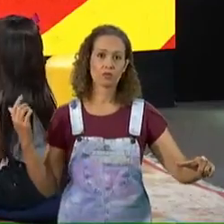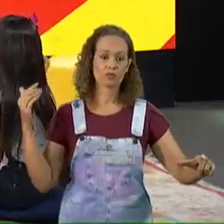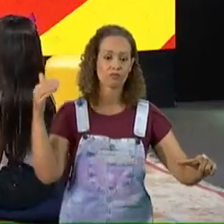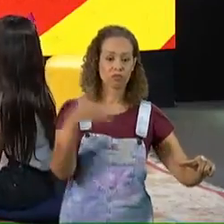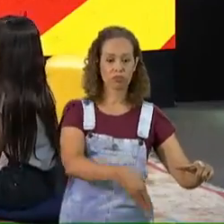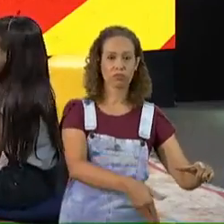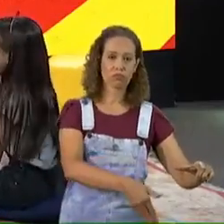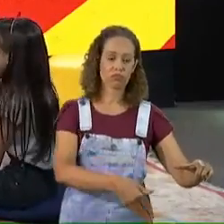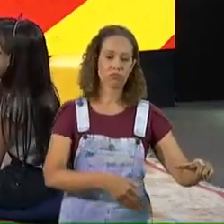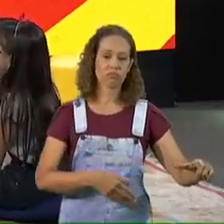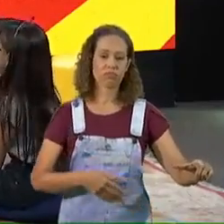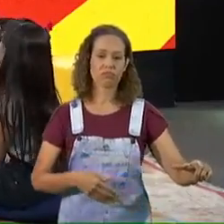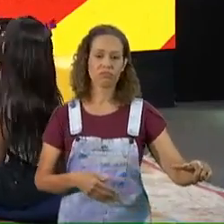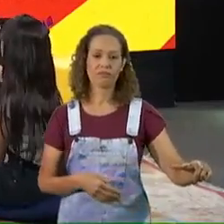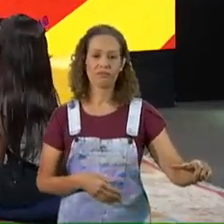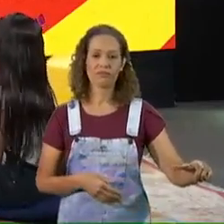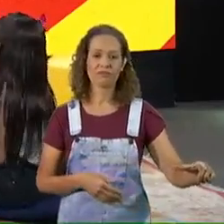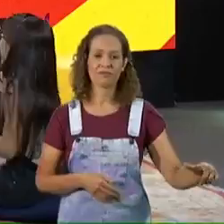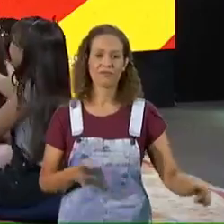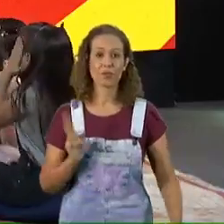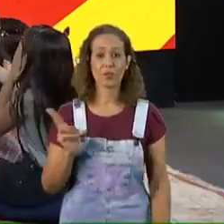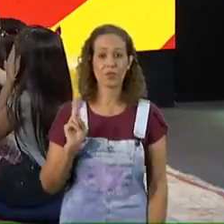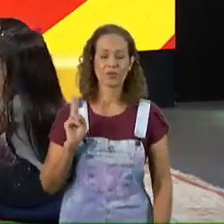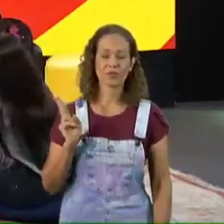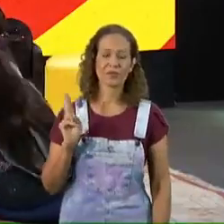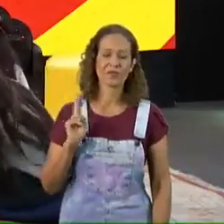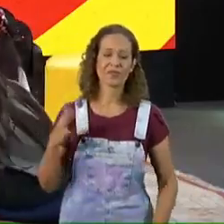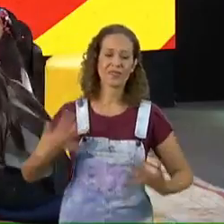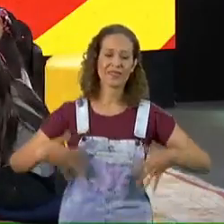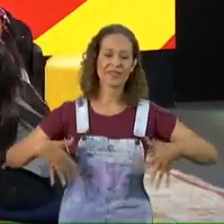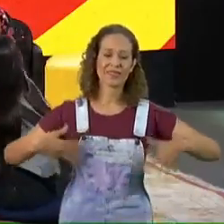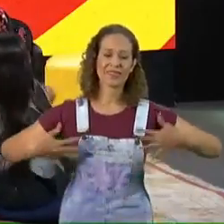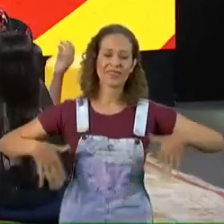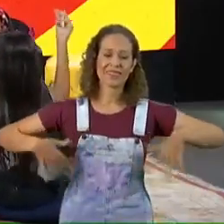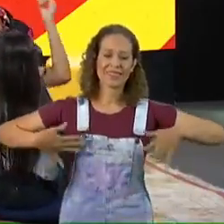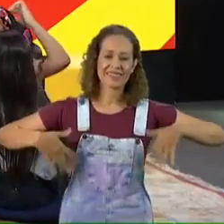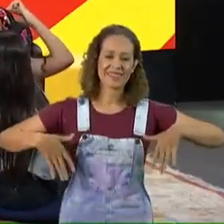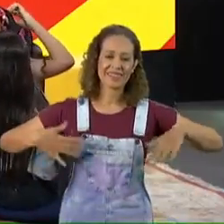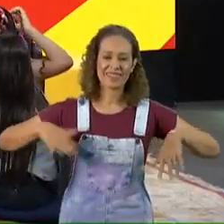Peraí, qual que é o nome? Não, qual que é o nome? Peraí, eu sei.